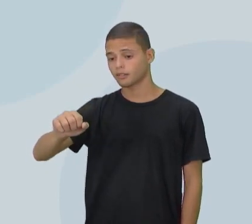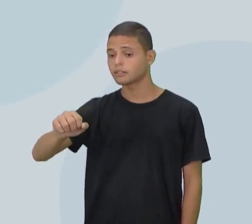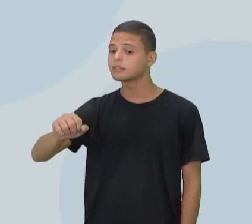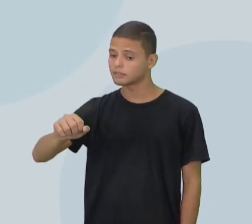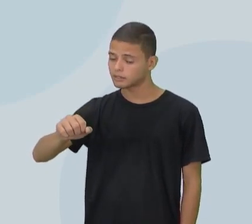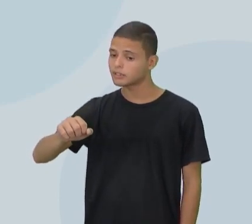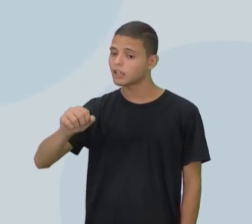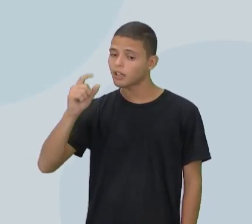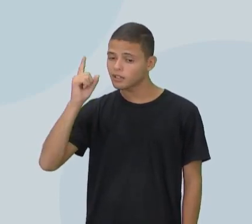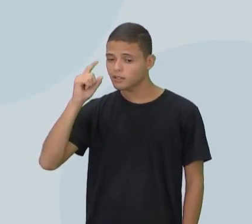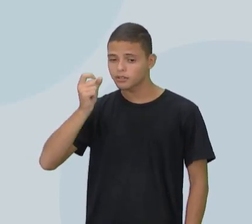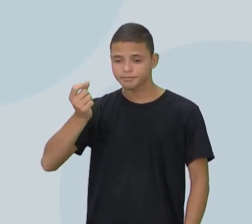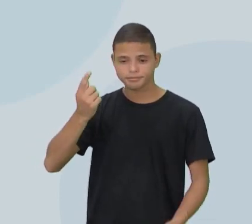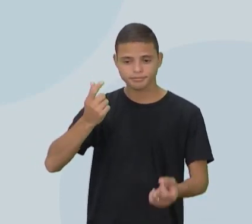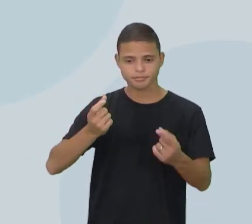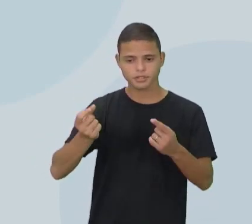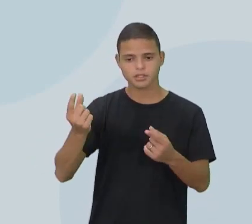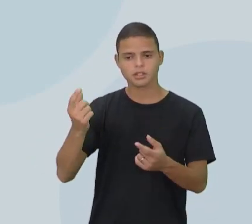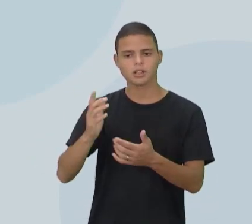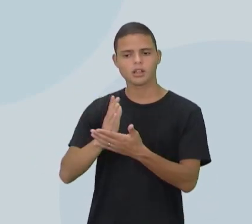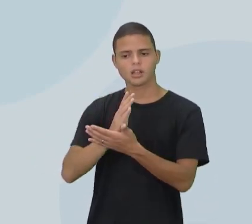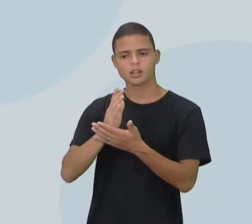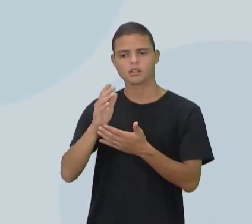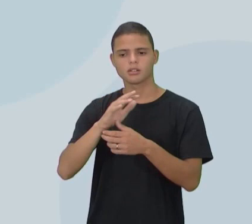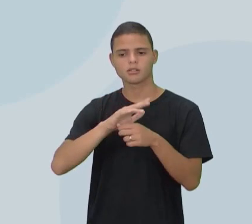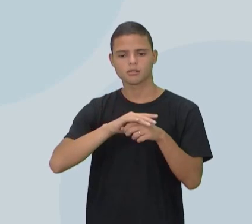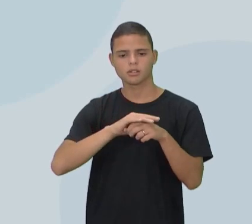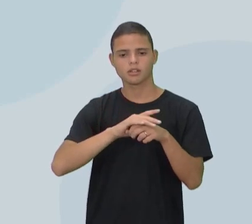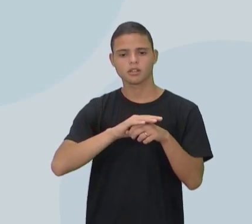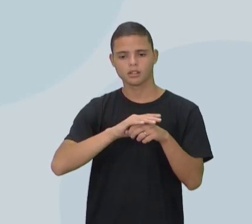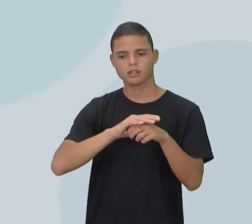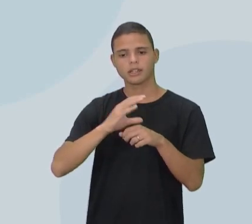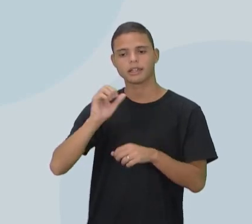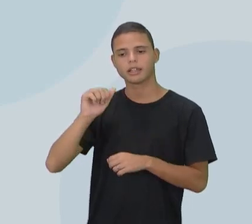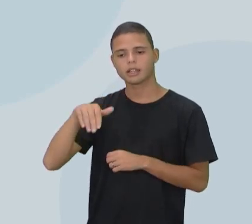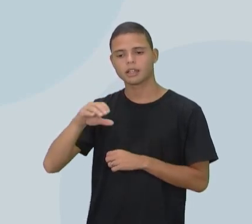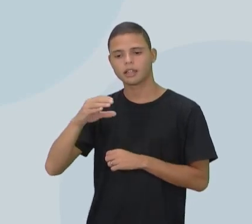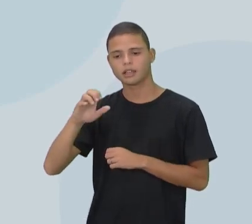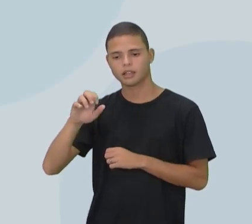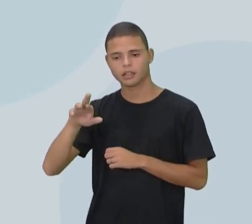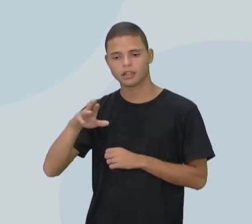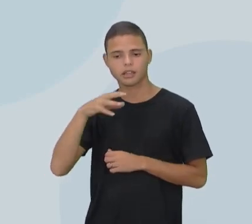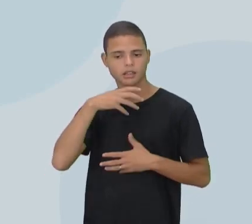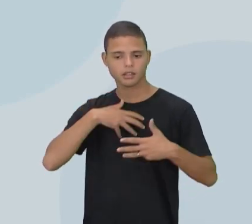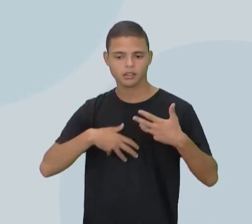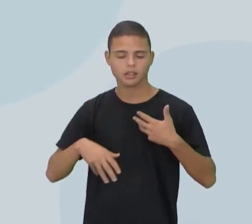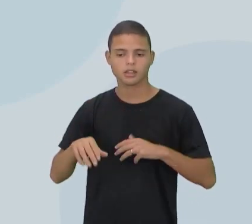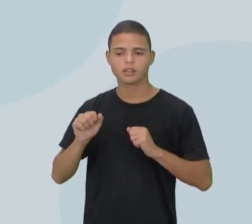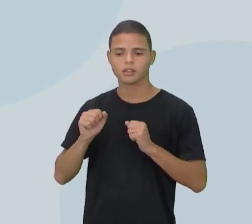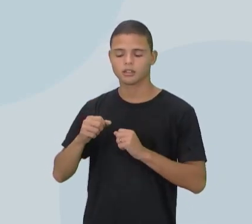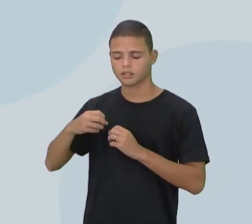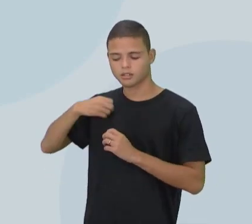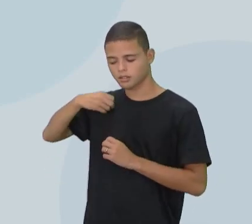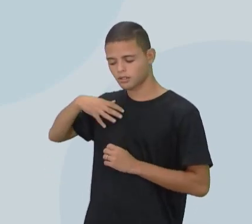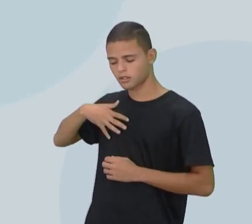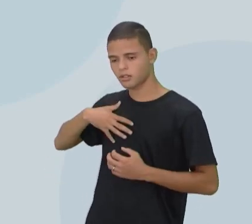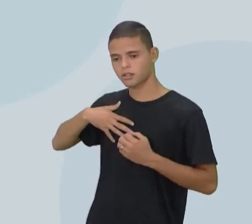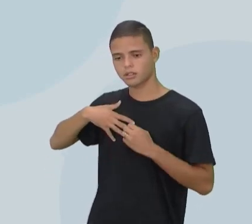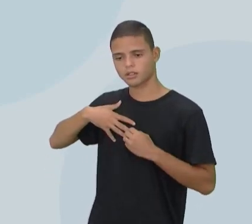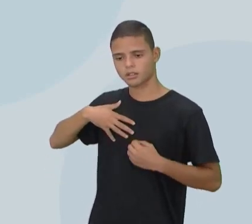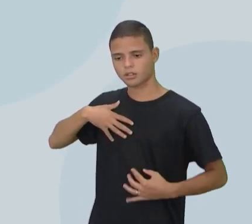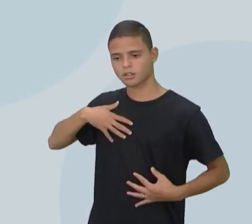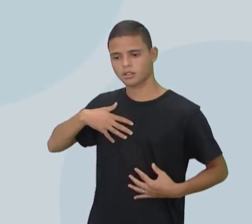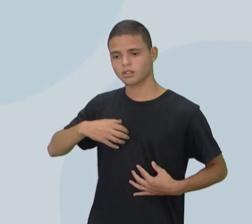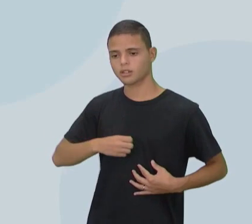podendo espalhar-se por vias linfáticas, ou seja, por vias sanguíneas, né, pela corrente sanguínea, ela